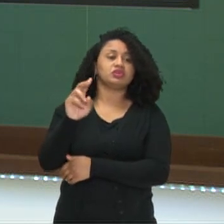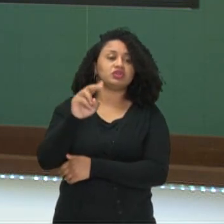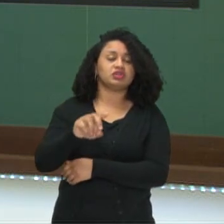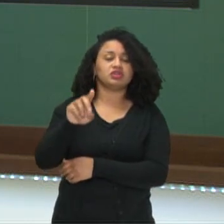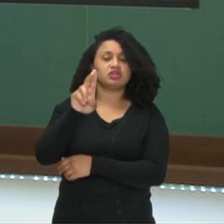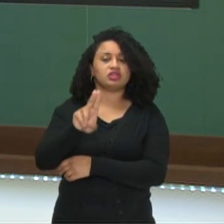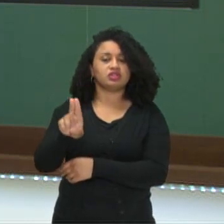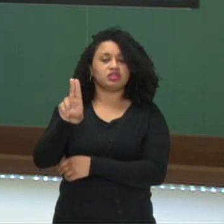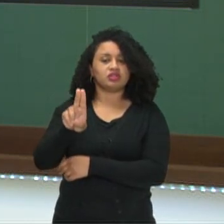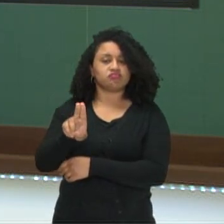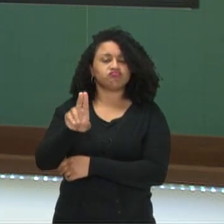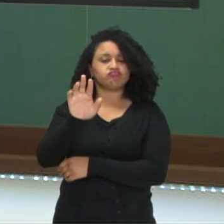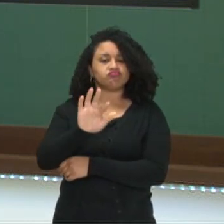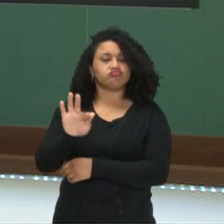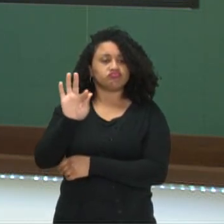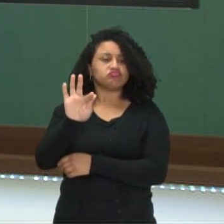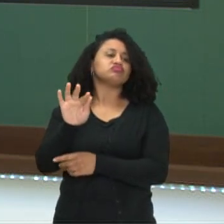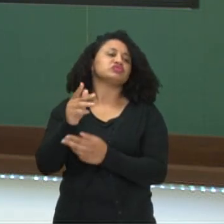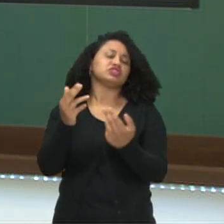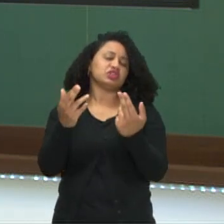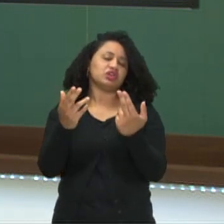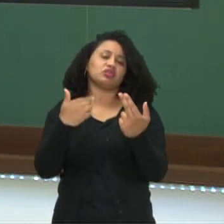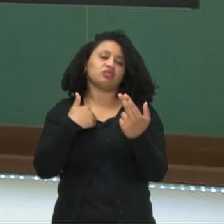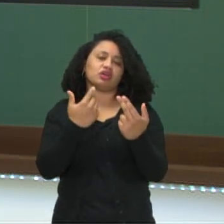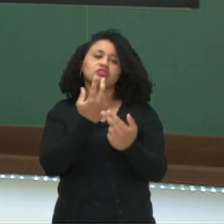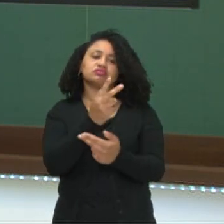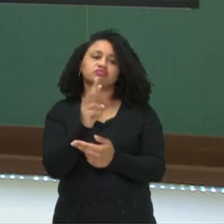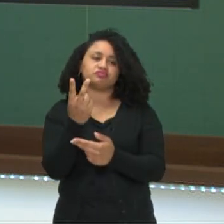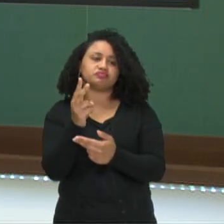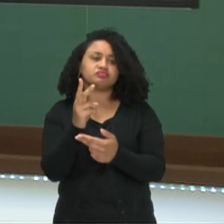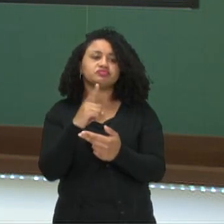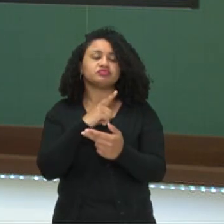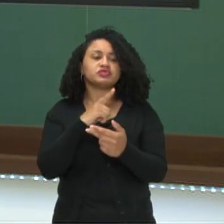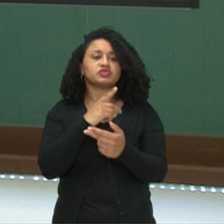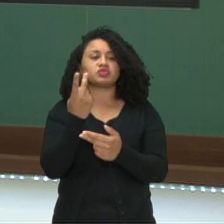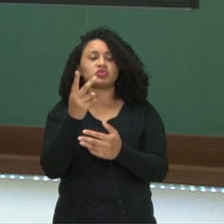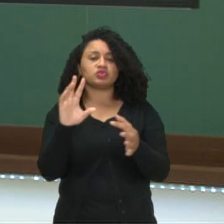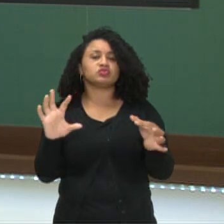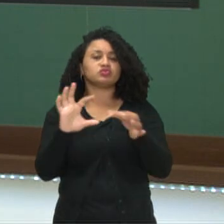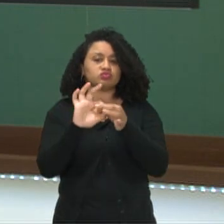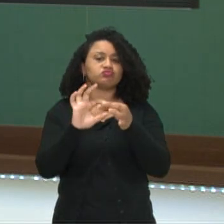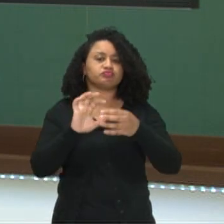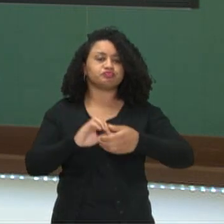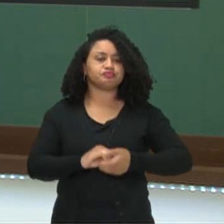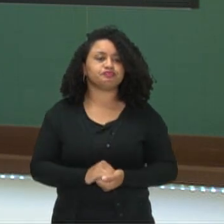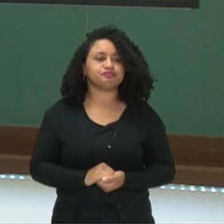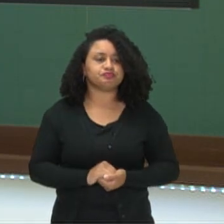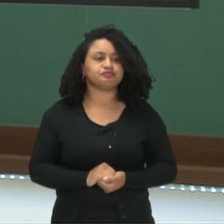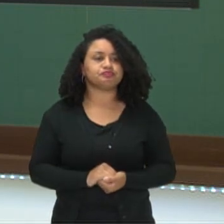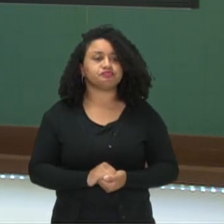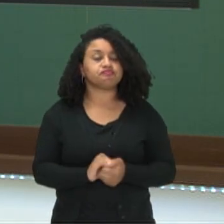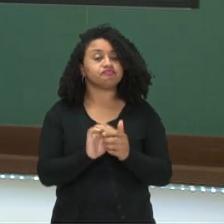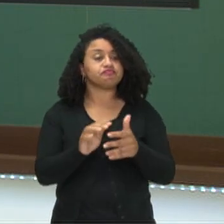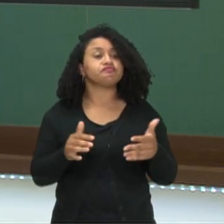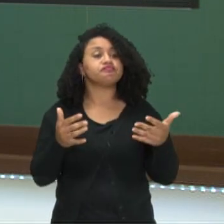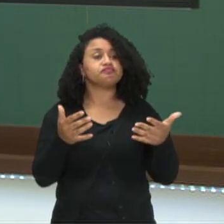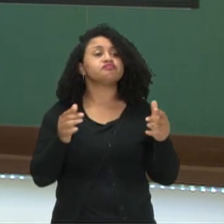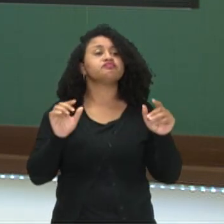microfarad e o efeito é o mesmo dessa capacitância equivalente dos dois juntos ligados.